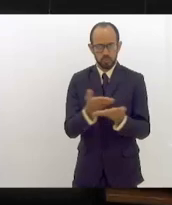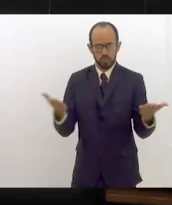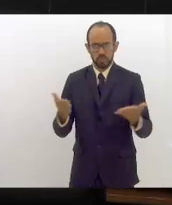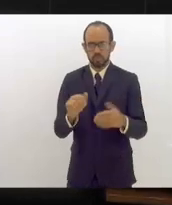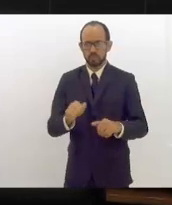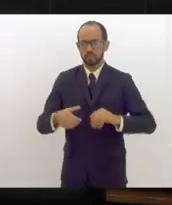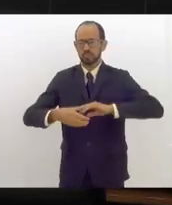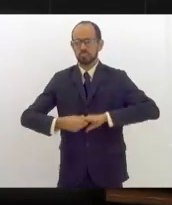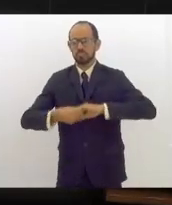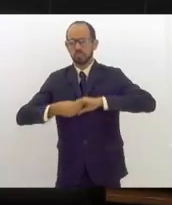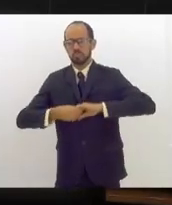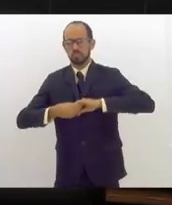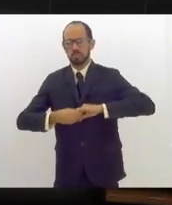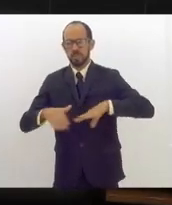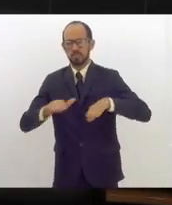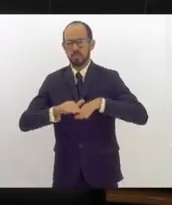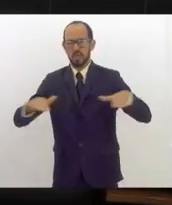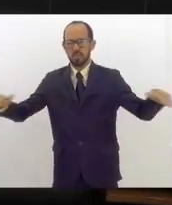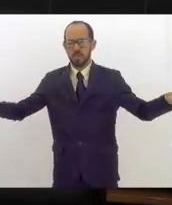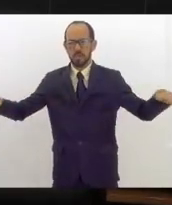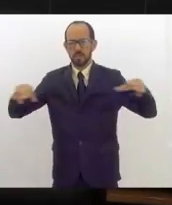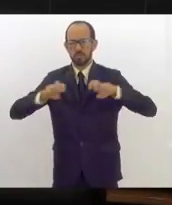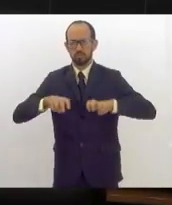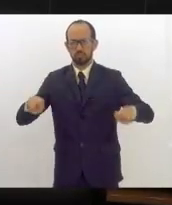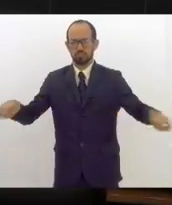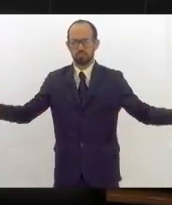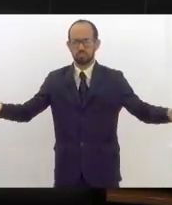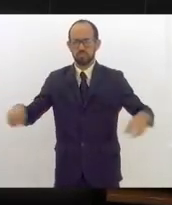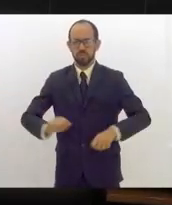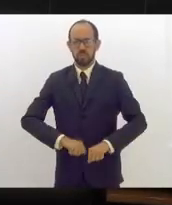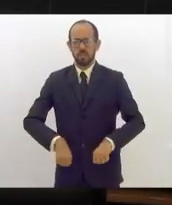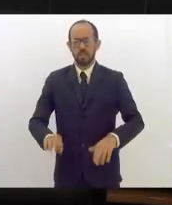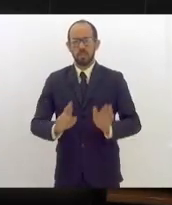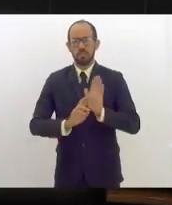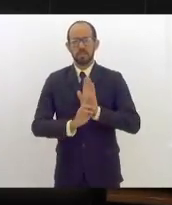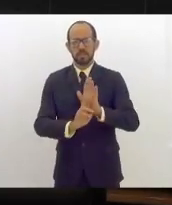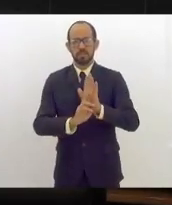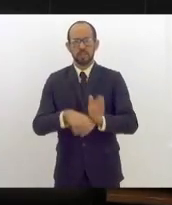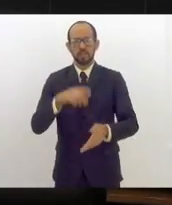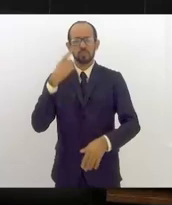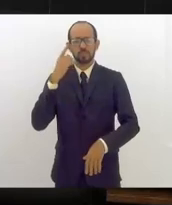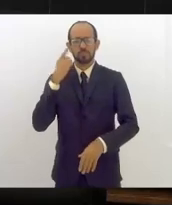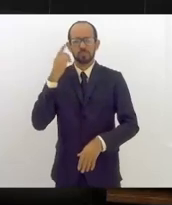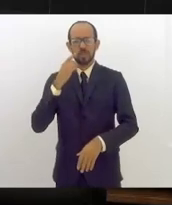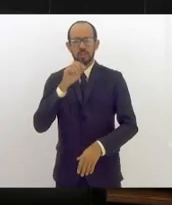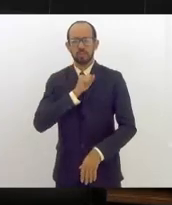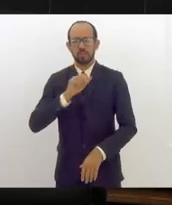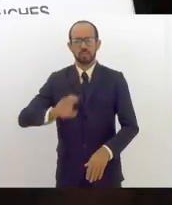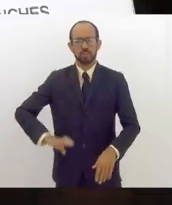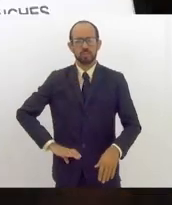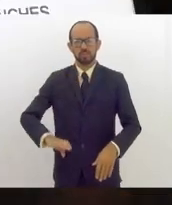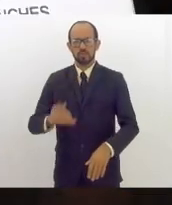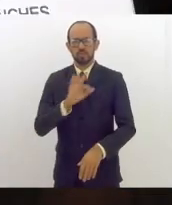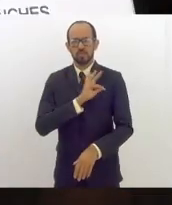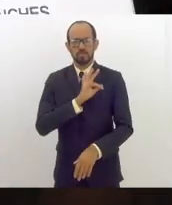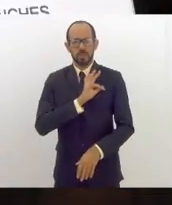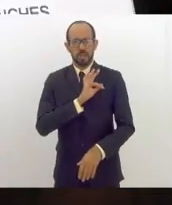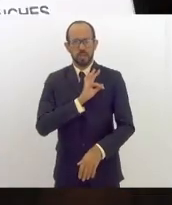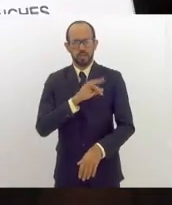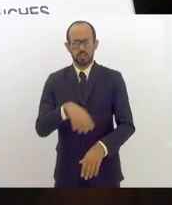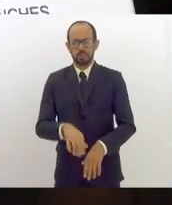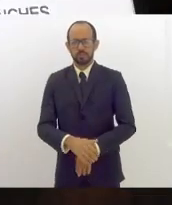saúde a mesa nas pessoas do deputado André Siciliano deputada Marta Rocha